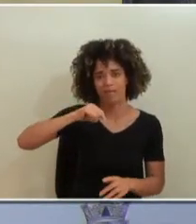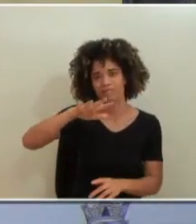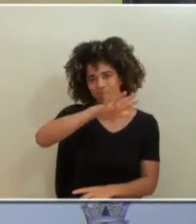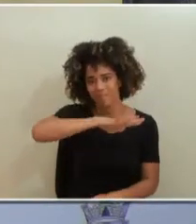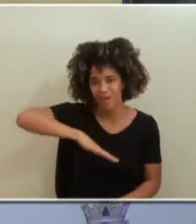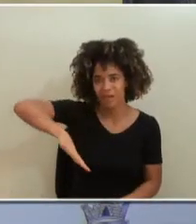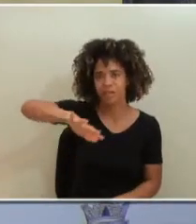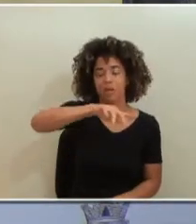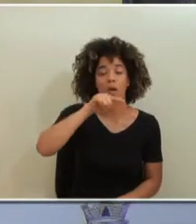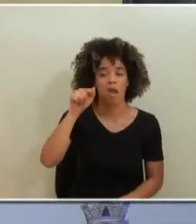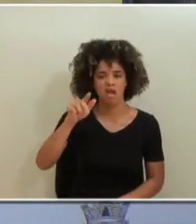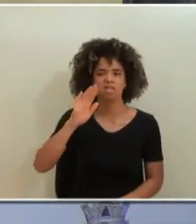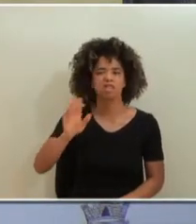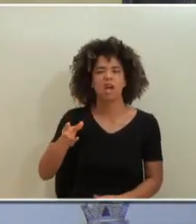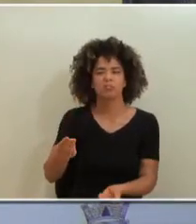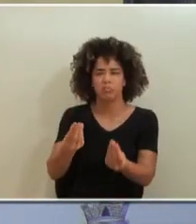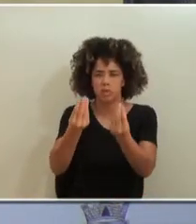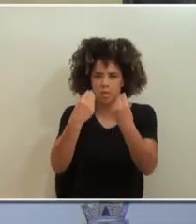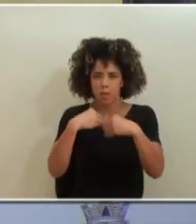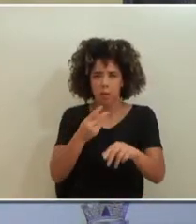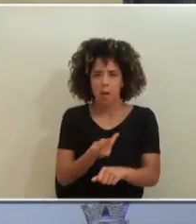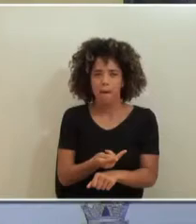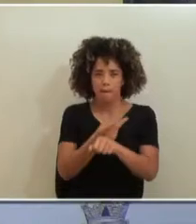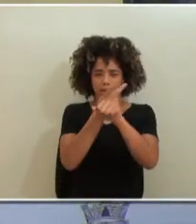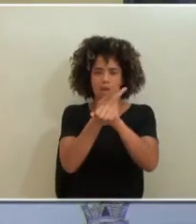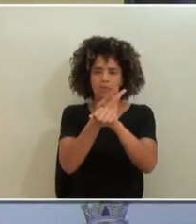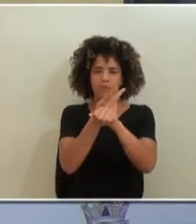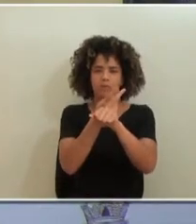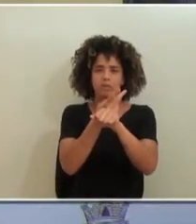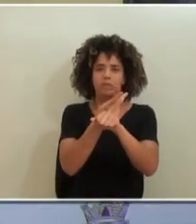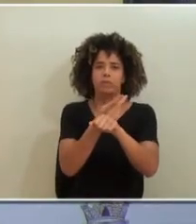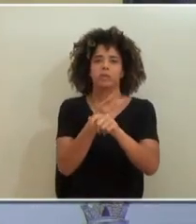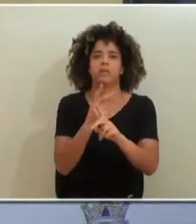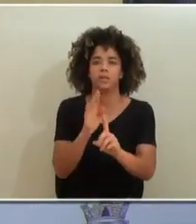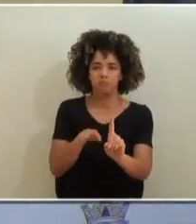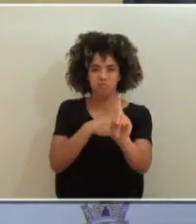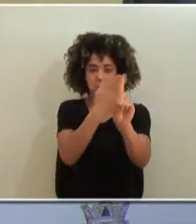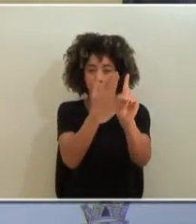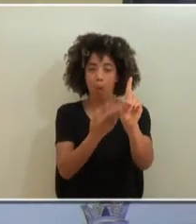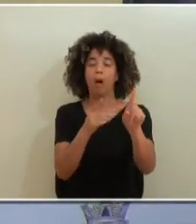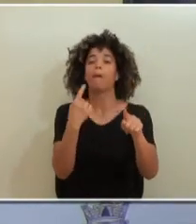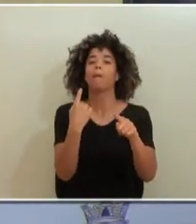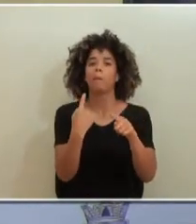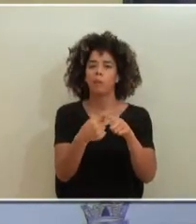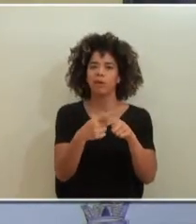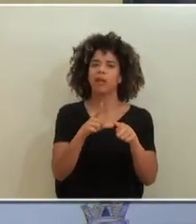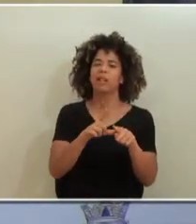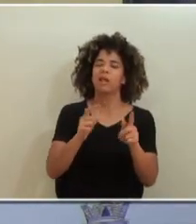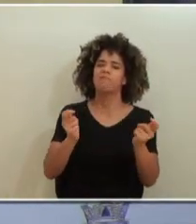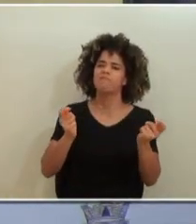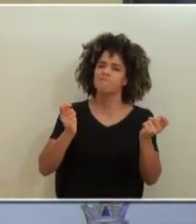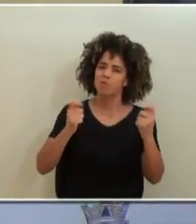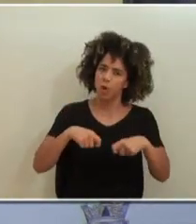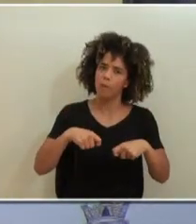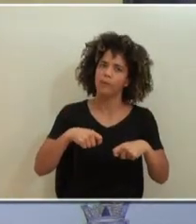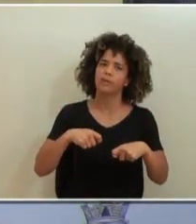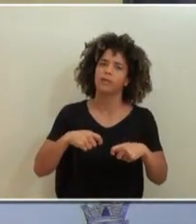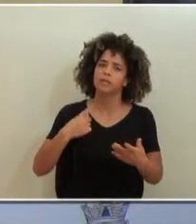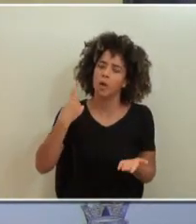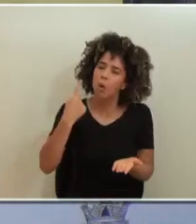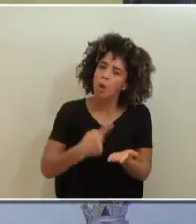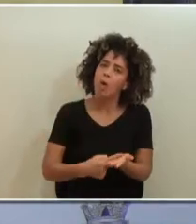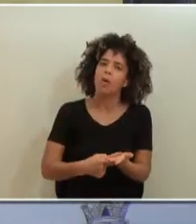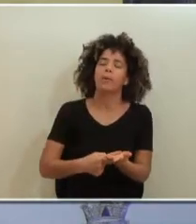prêmios e honrarias por seu comprometimento excepcional, tornando-se uma referência, serviço altruísta e